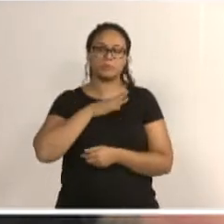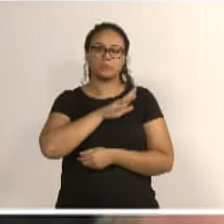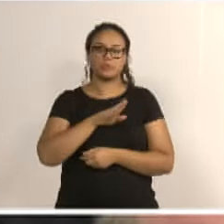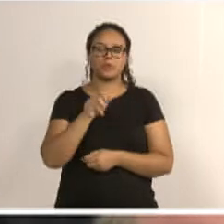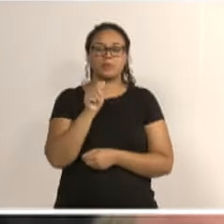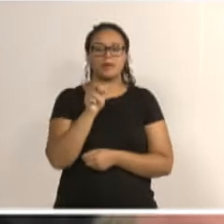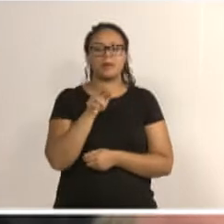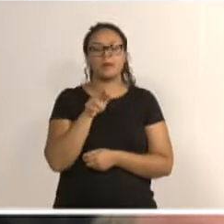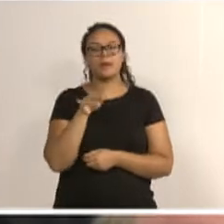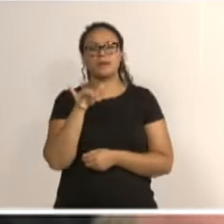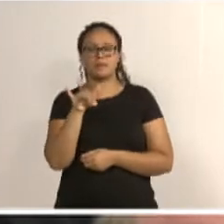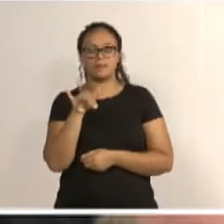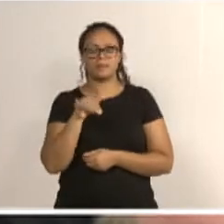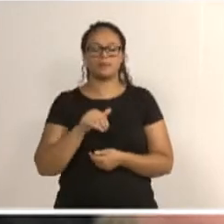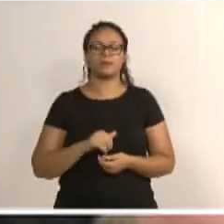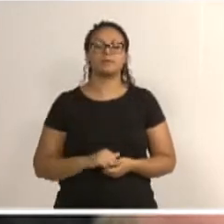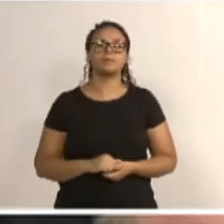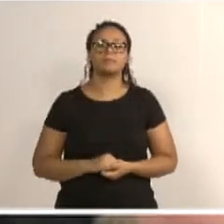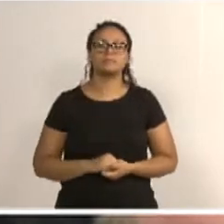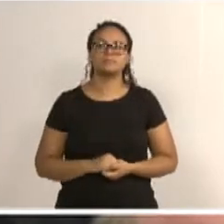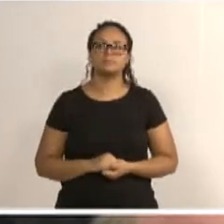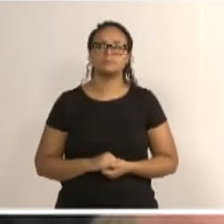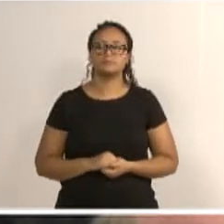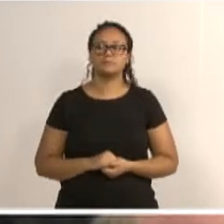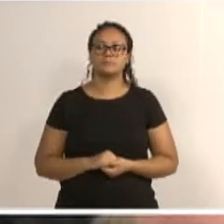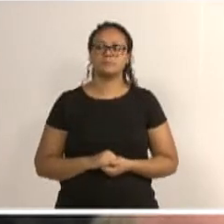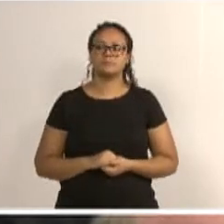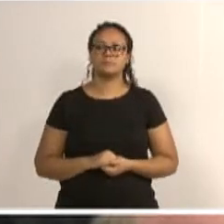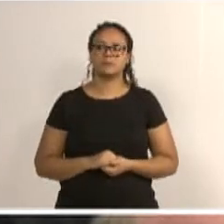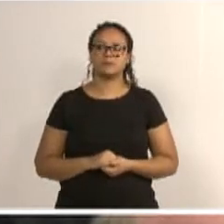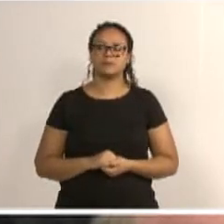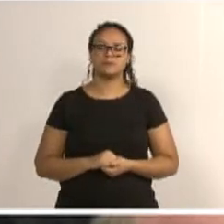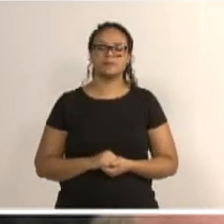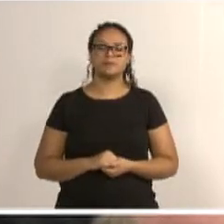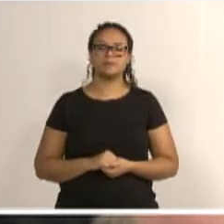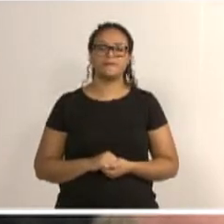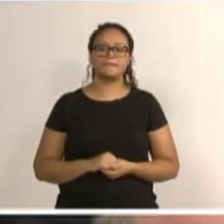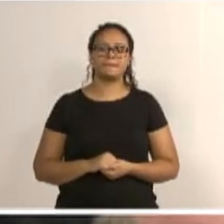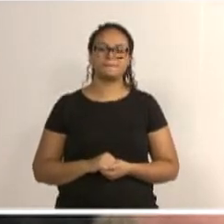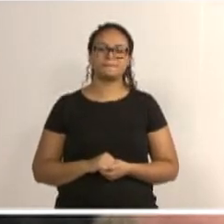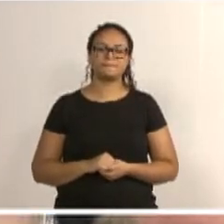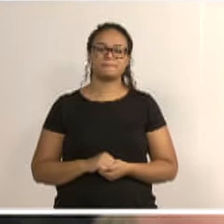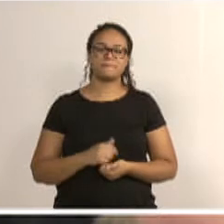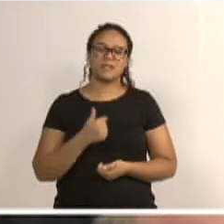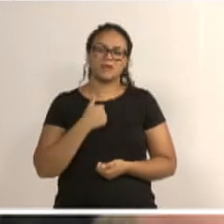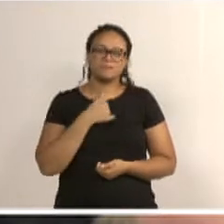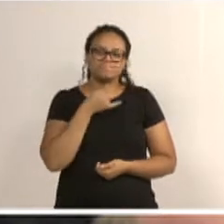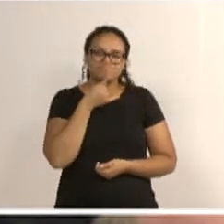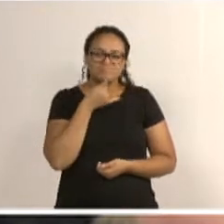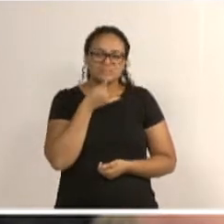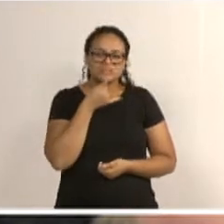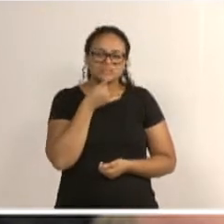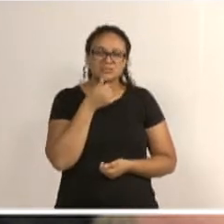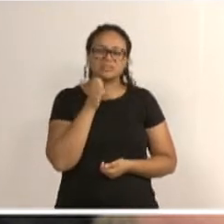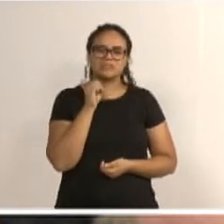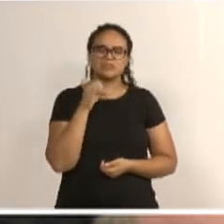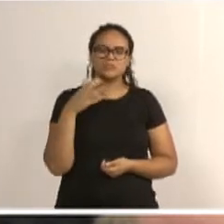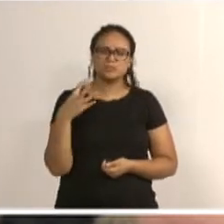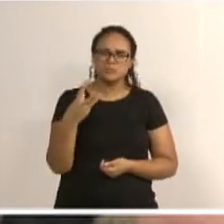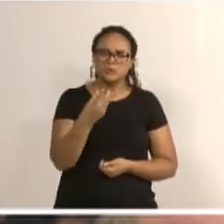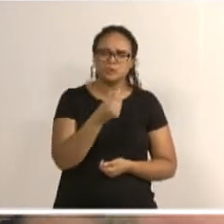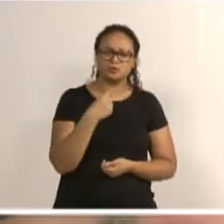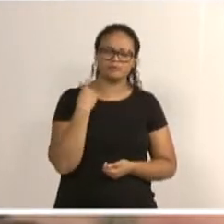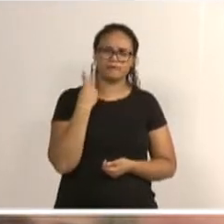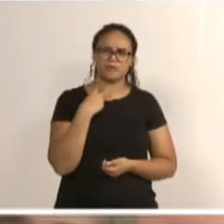Germer, né? Está registrado aí. Eu, sinceramente, eu fico desapontado quando todos os vereadores